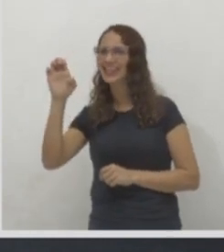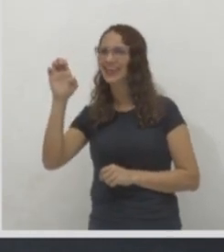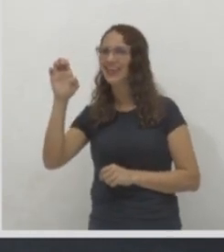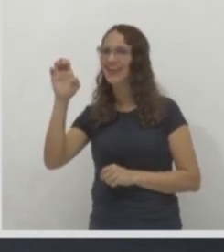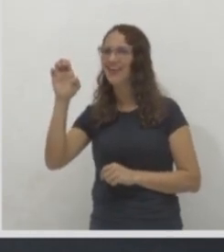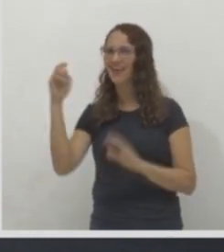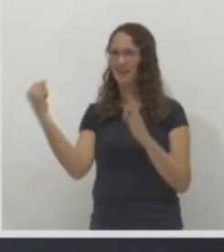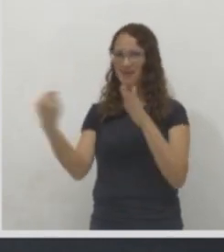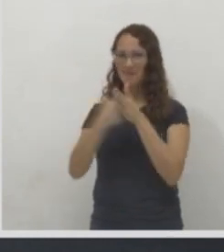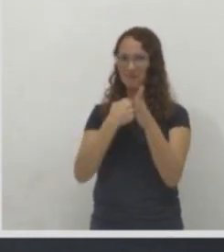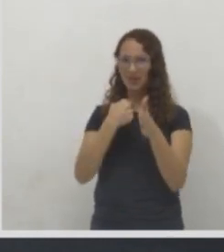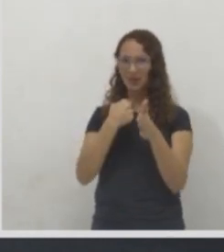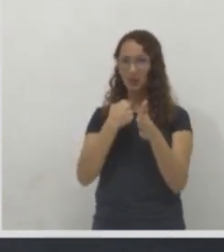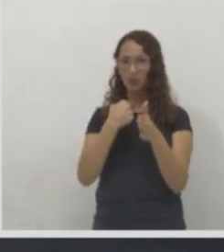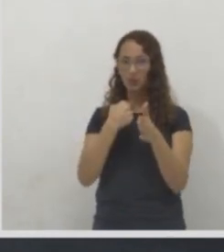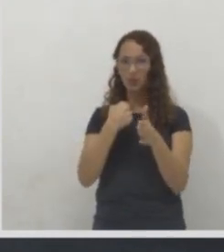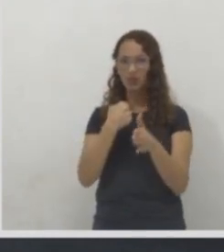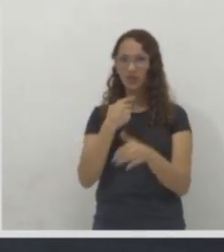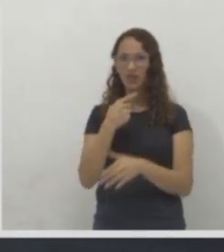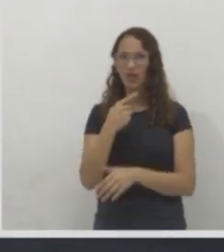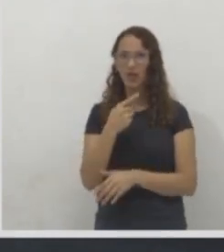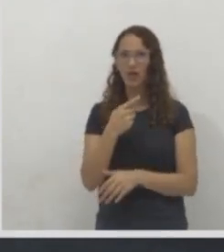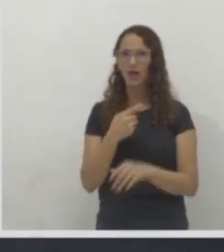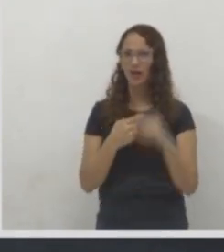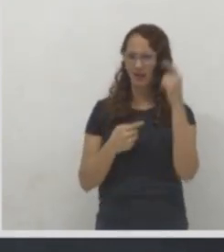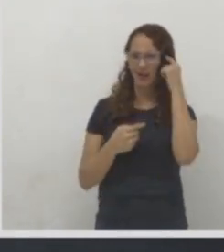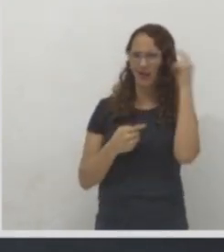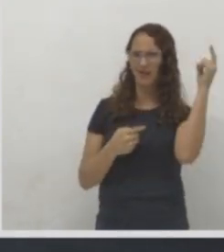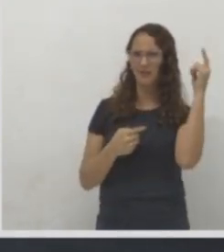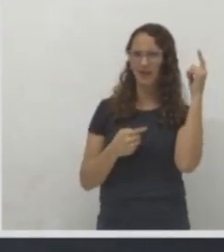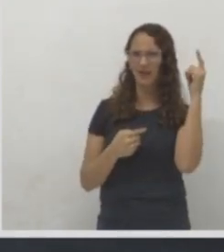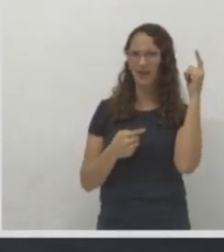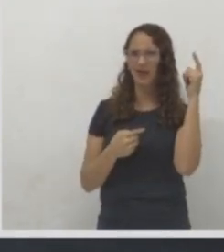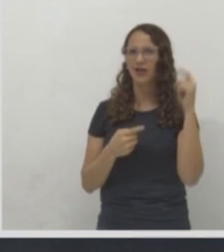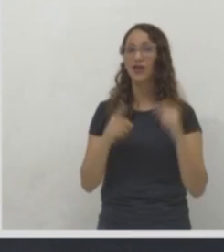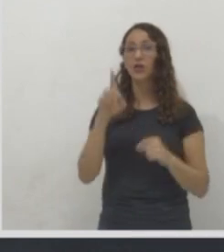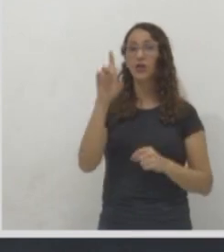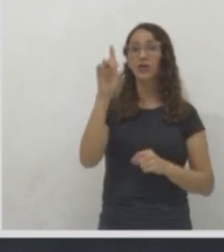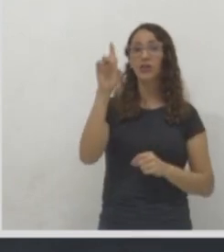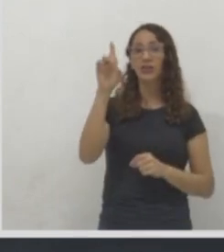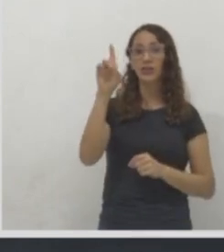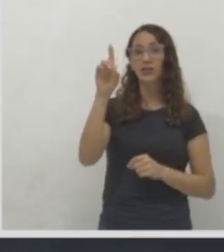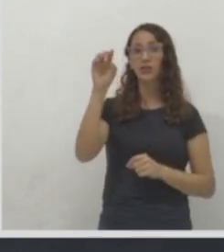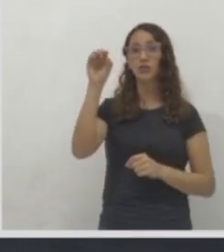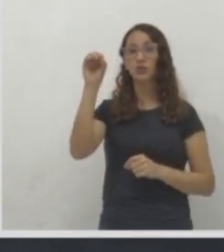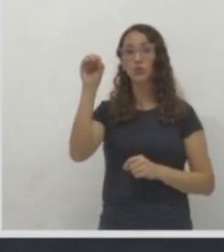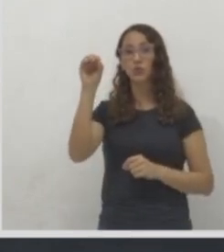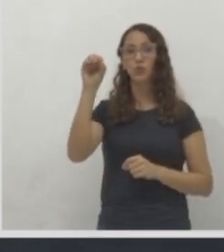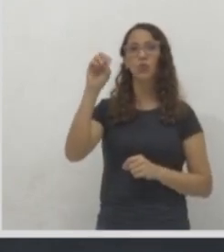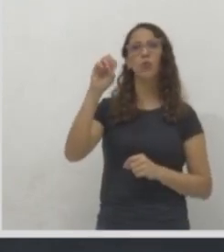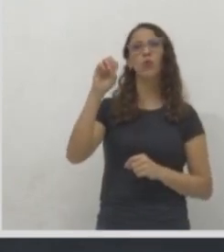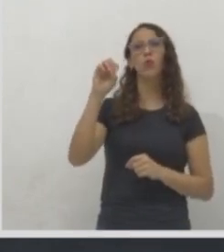Veja, quando você questionou do que brasileiro gosta, você usou preposição. Então, o